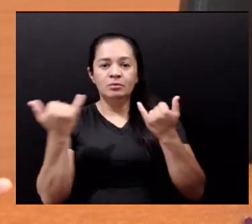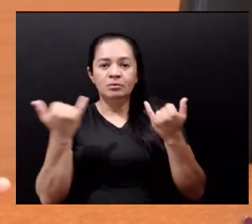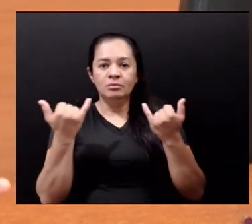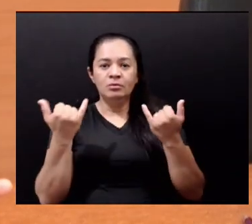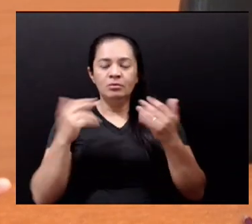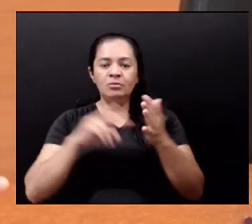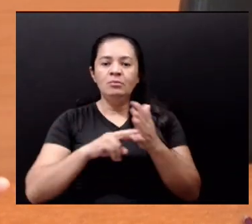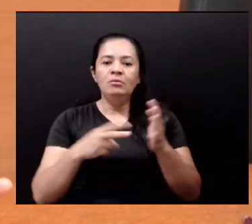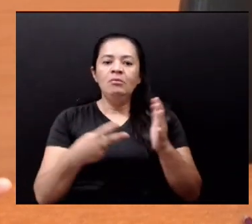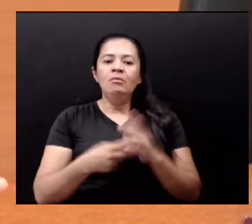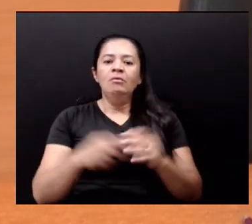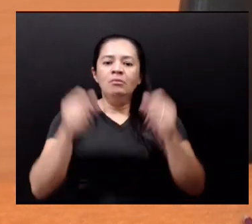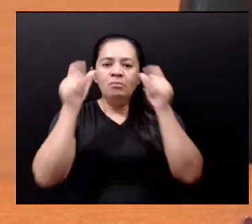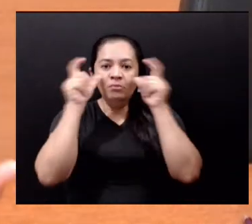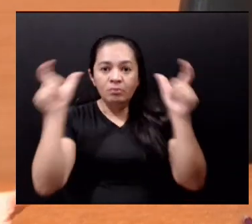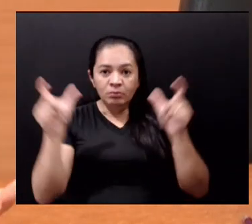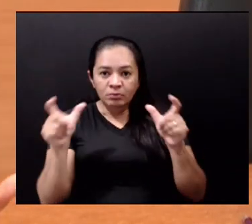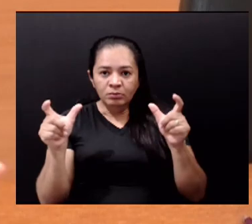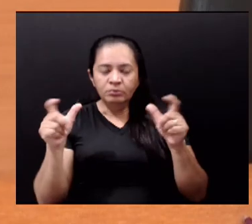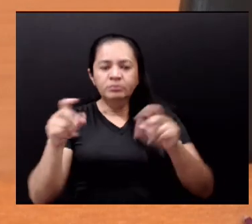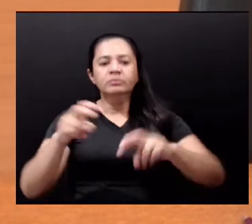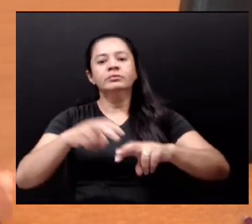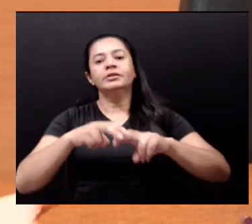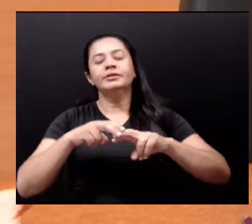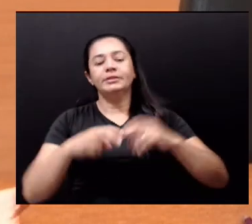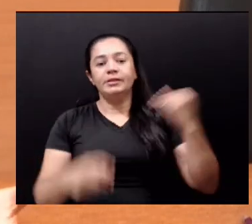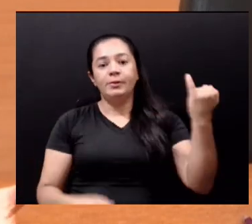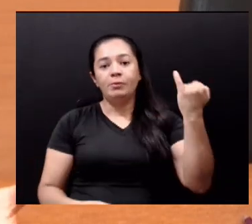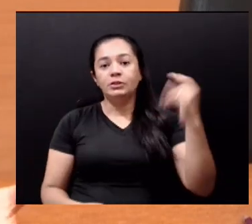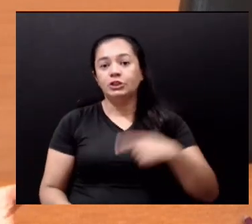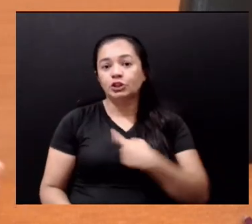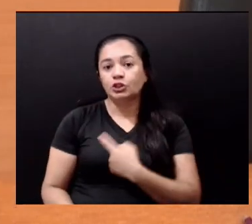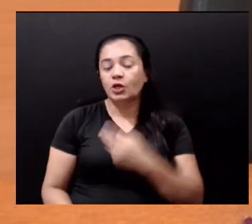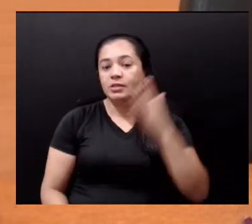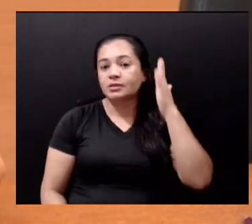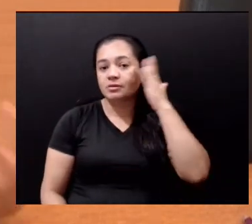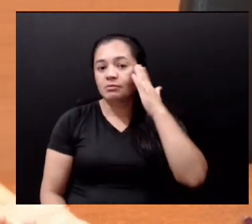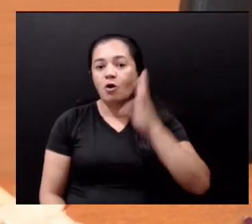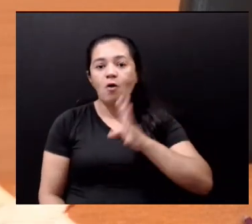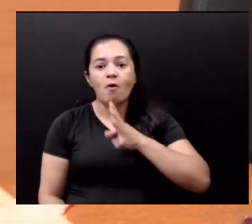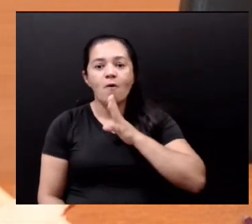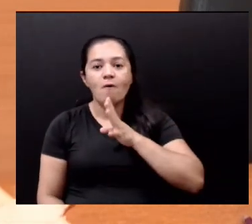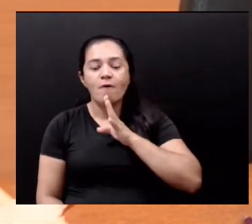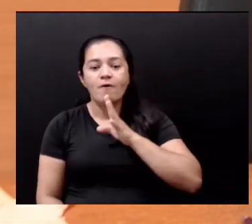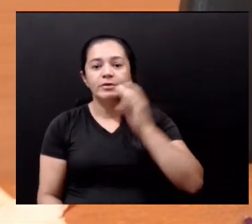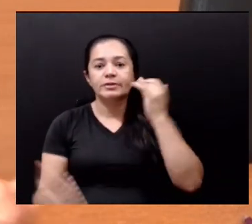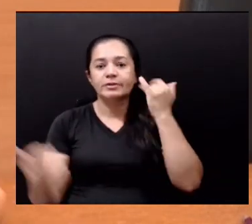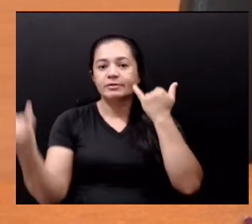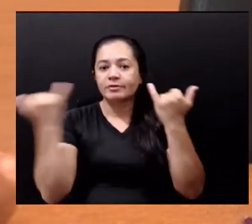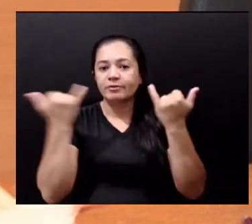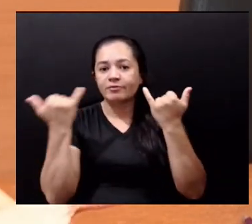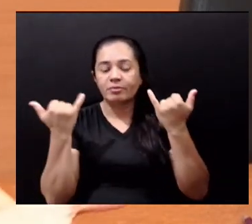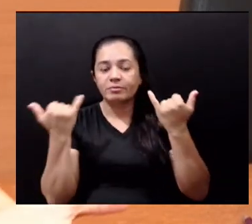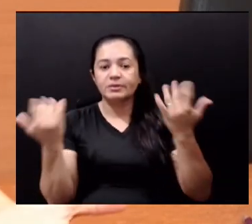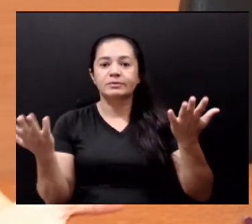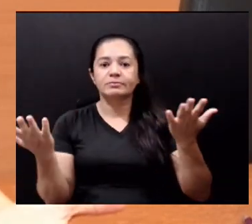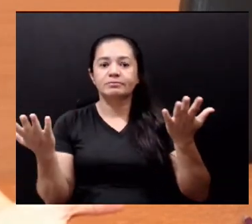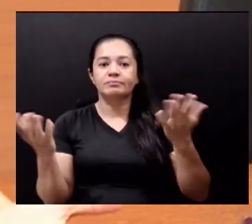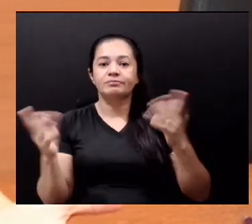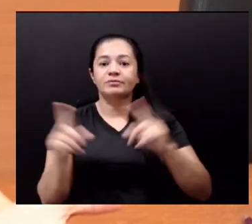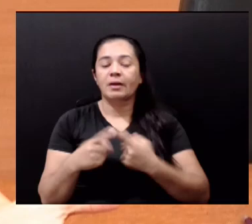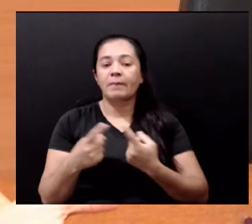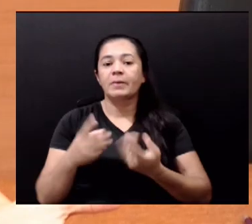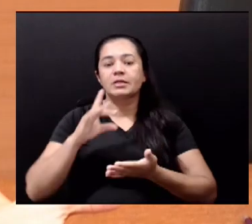é tão importante nós termos dados, né? Os dados, eles, embora não transpareçam todo da realidade, mas eles são um